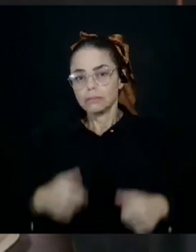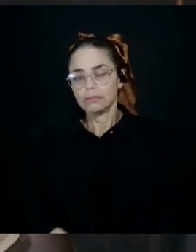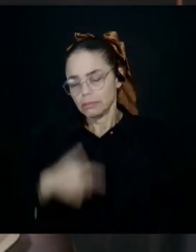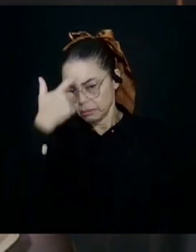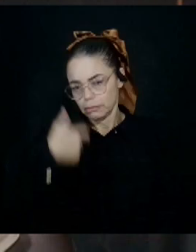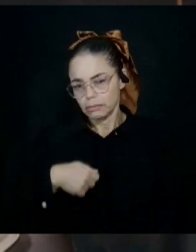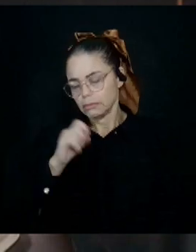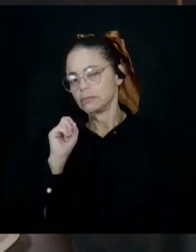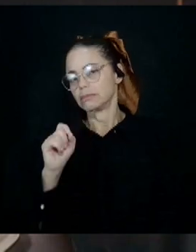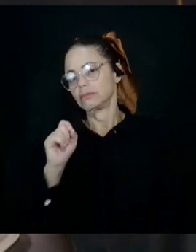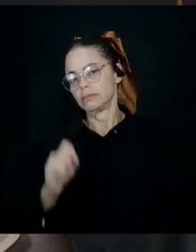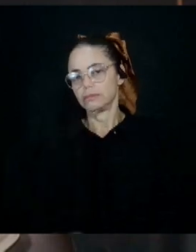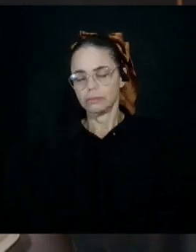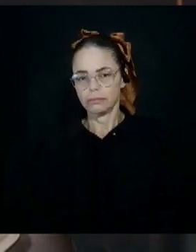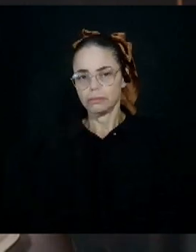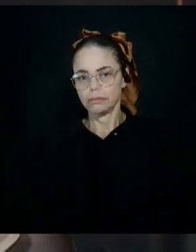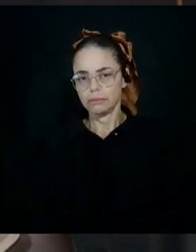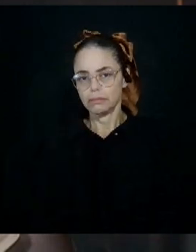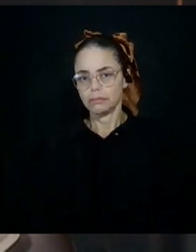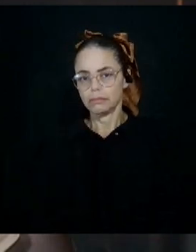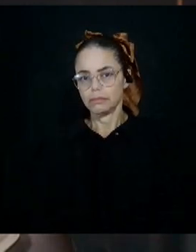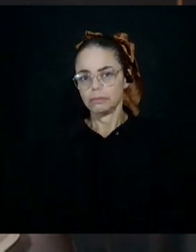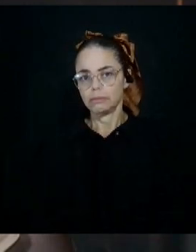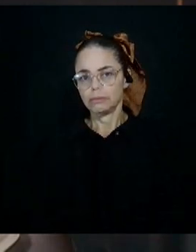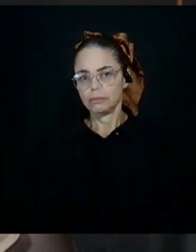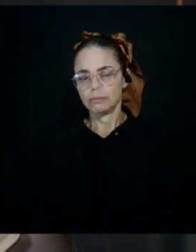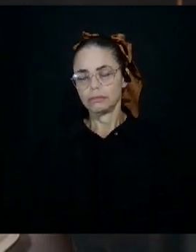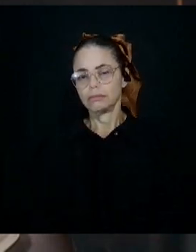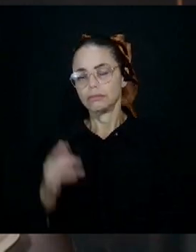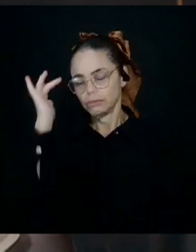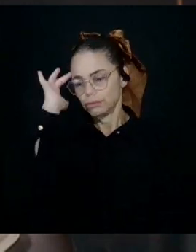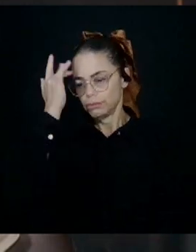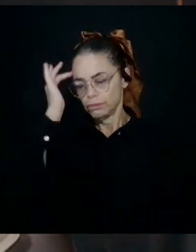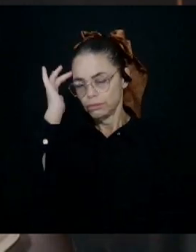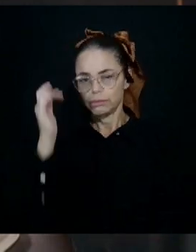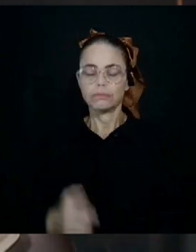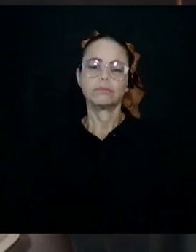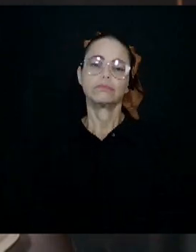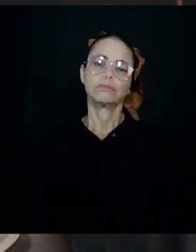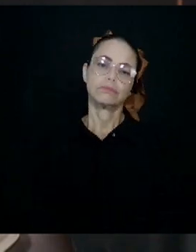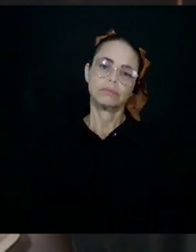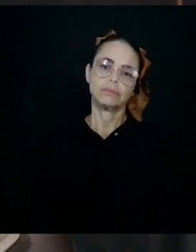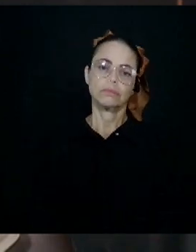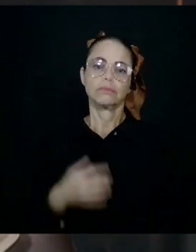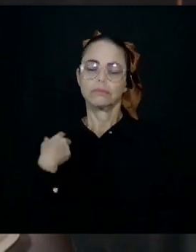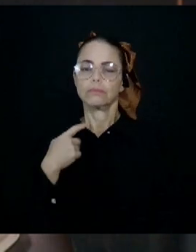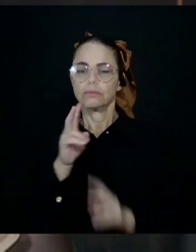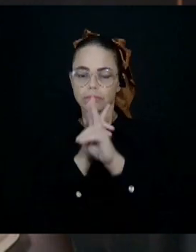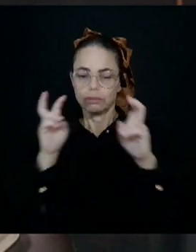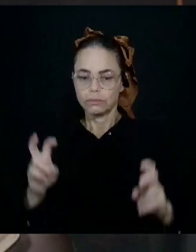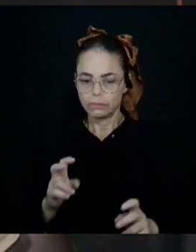né? Acho que é sobre isso, assim.